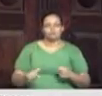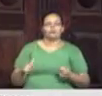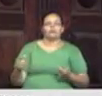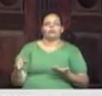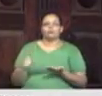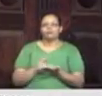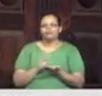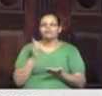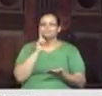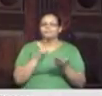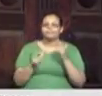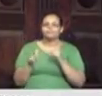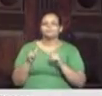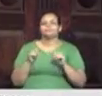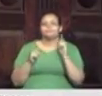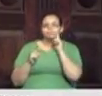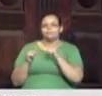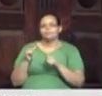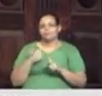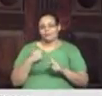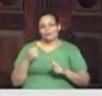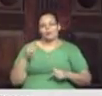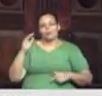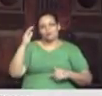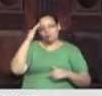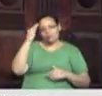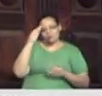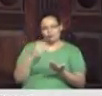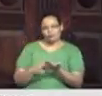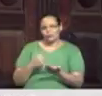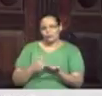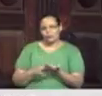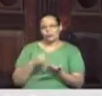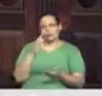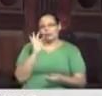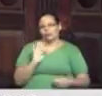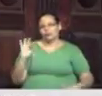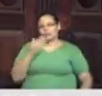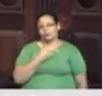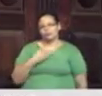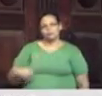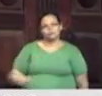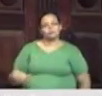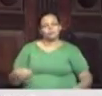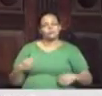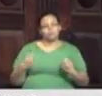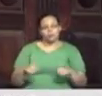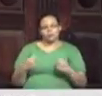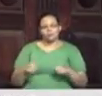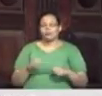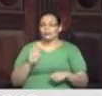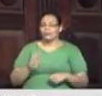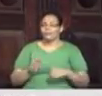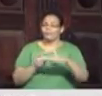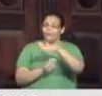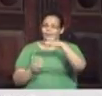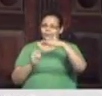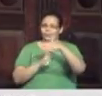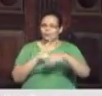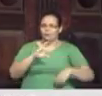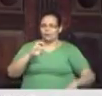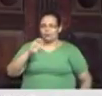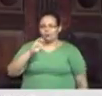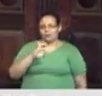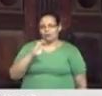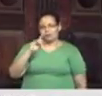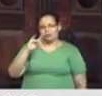parceria, um acordo, um entendimento com a União Federal é absolutamente indispensável. Porém, a SEDAI foi colocada